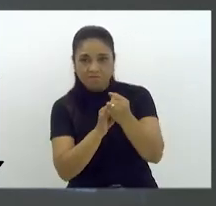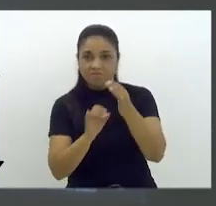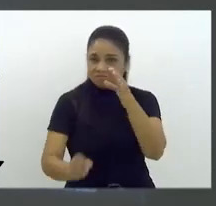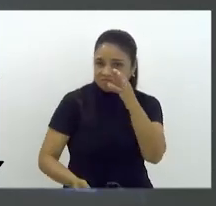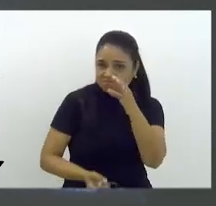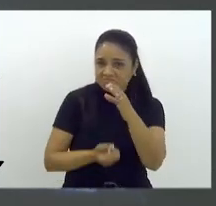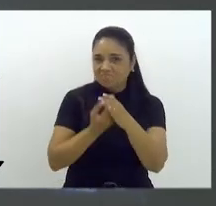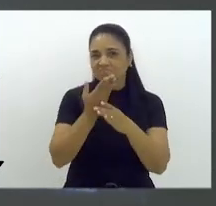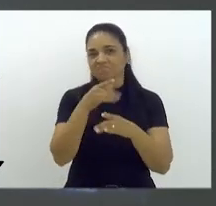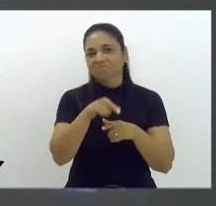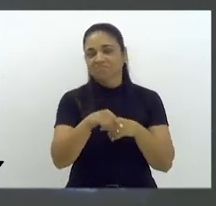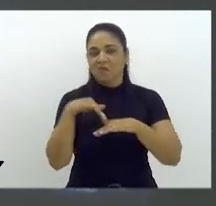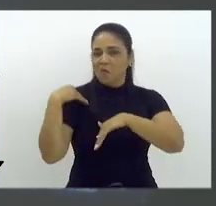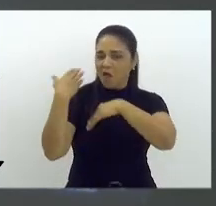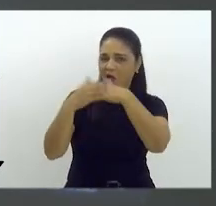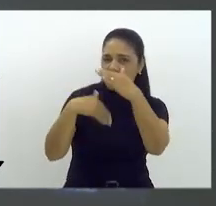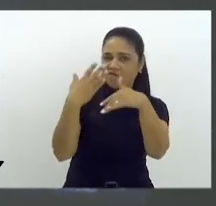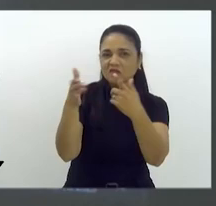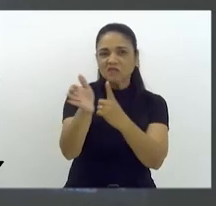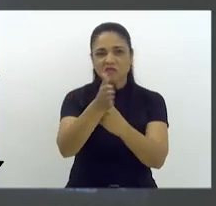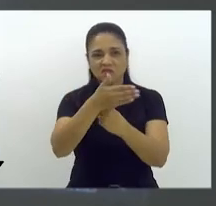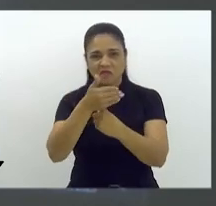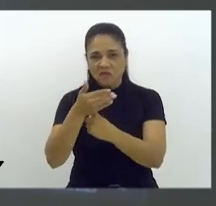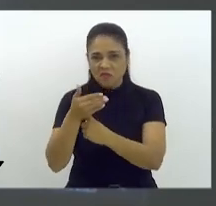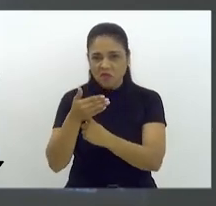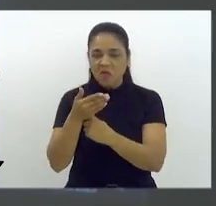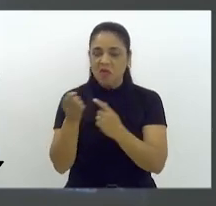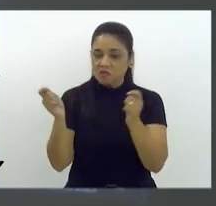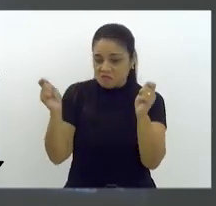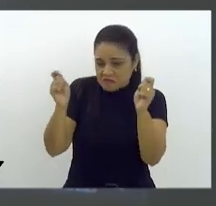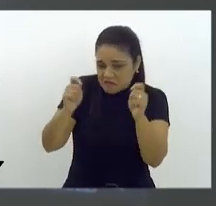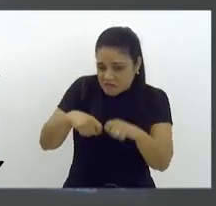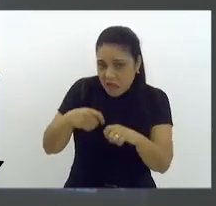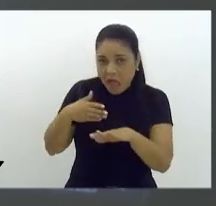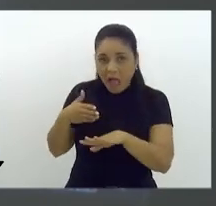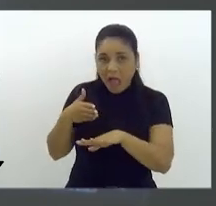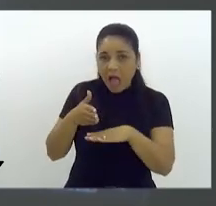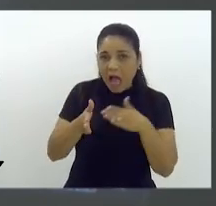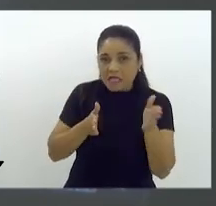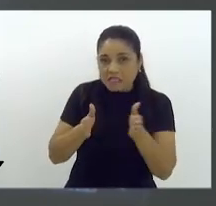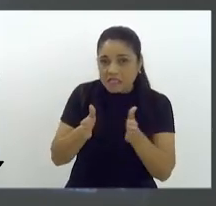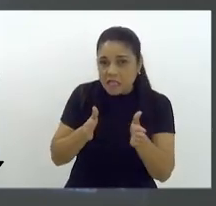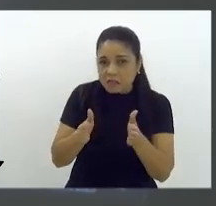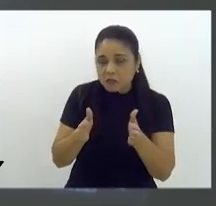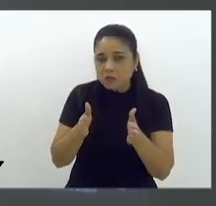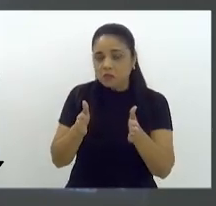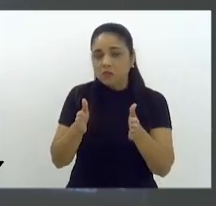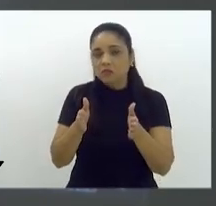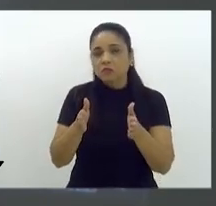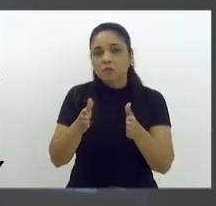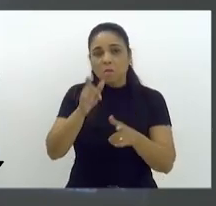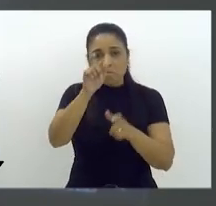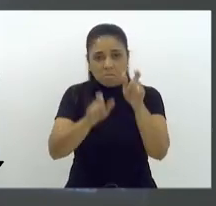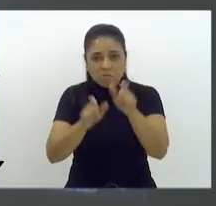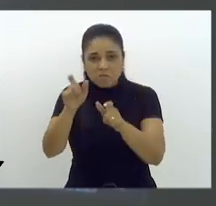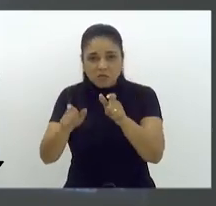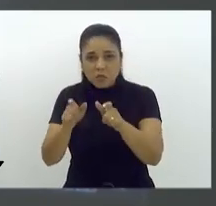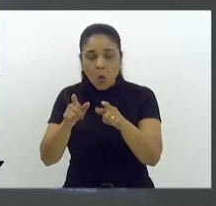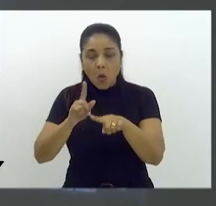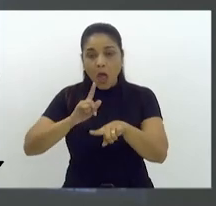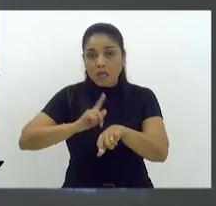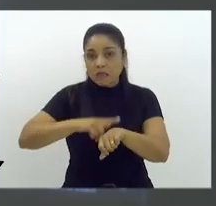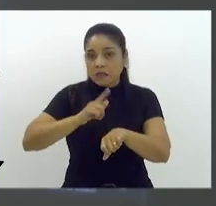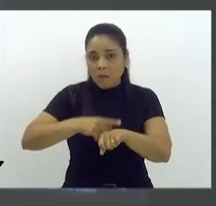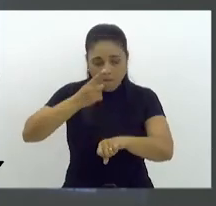internet e o avanço tecnológico eh que permite acesso de pessoas comuns a informação em tempo real quase